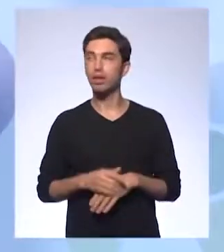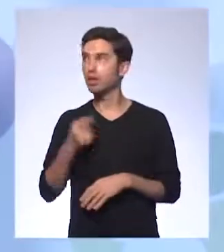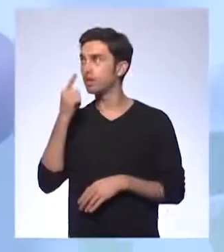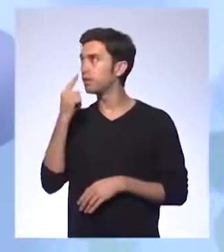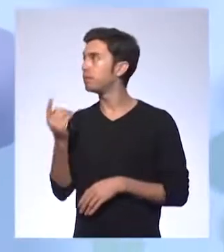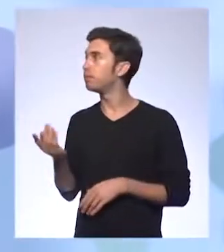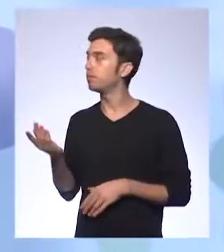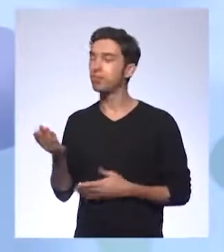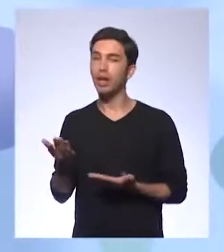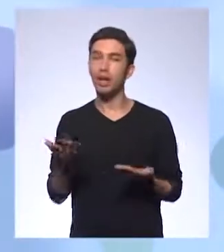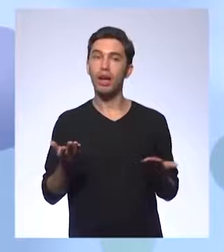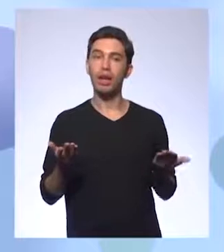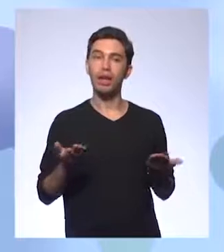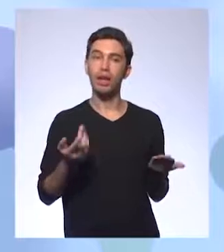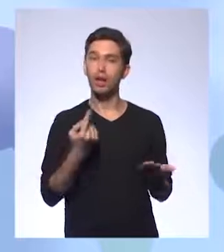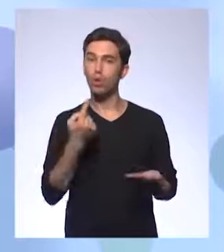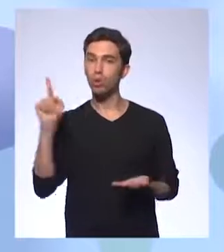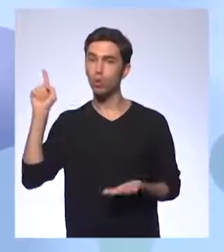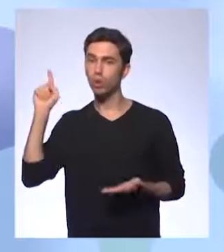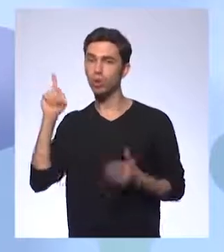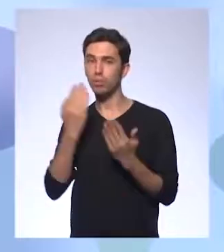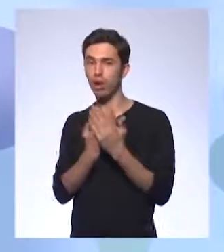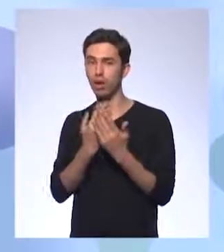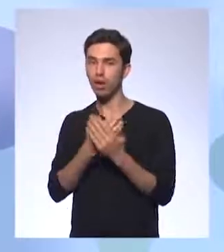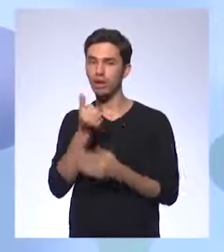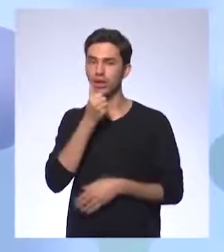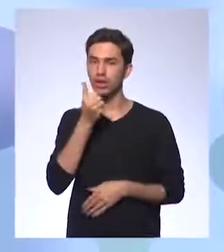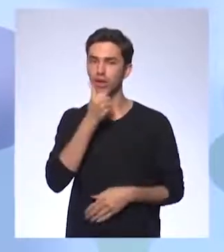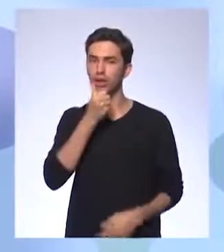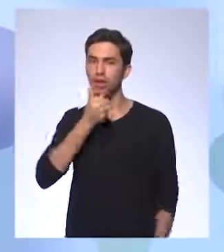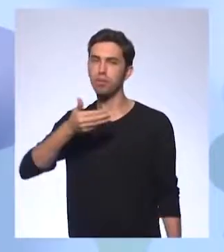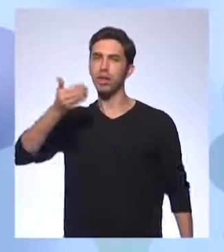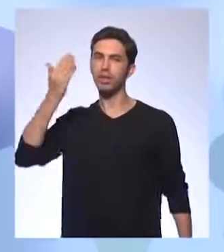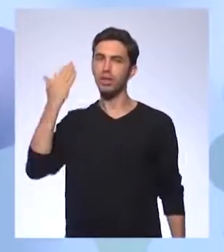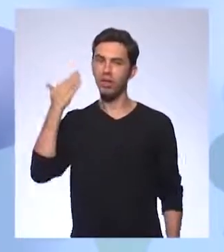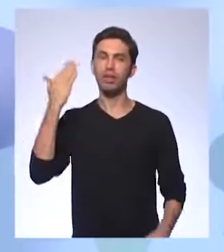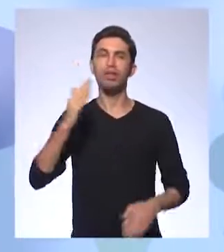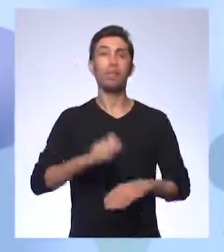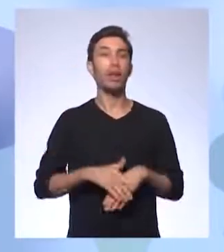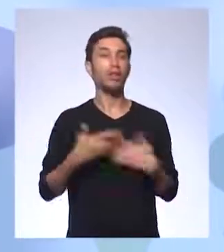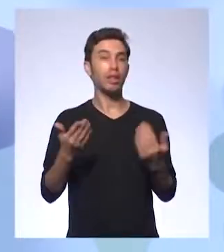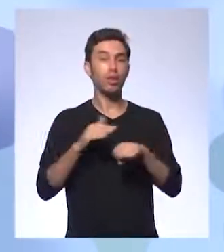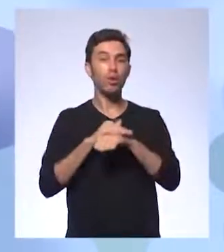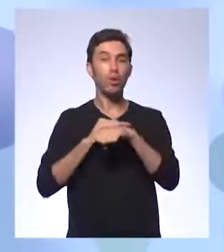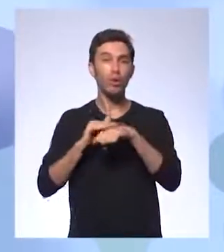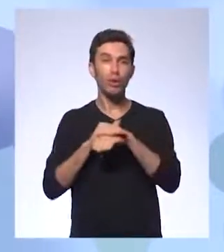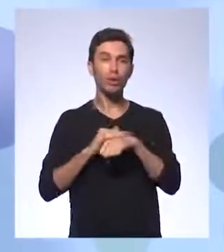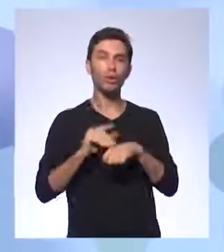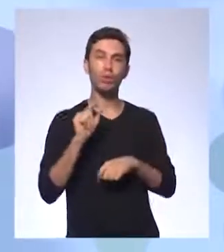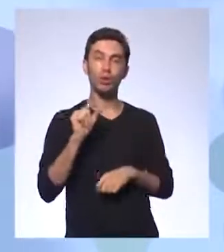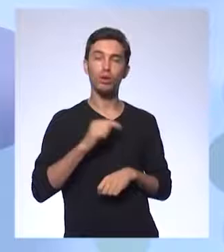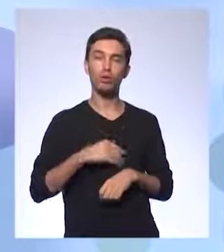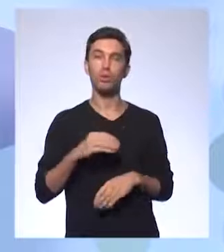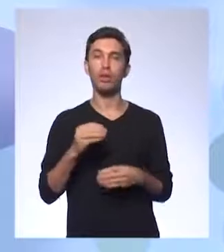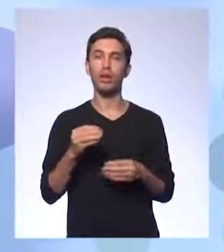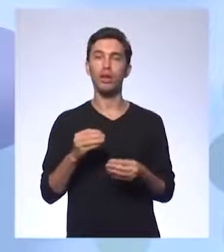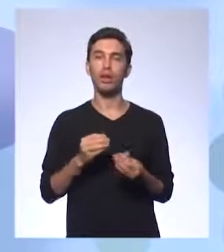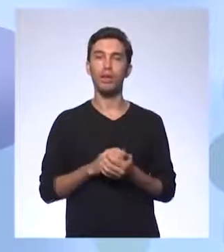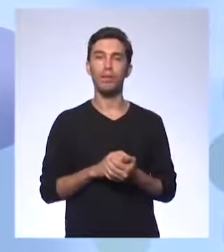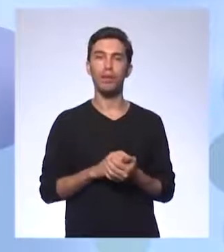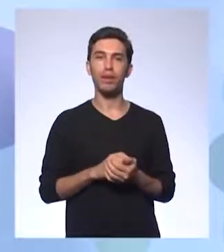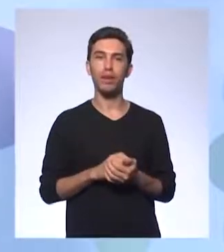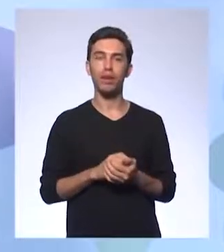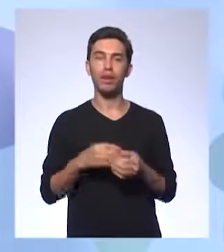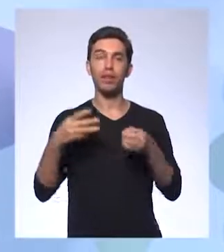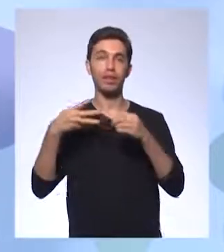né, na última aula, que foi sexta-feira passada, a gente falou um pouquinho sobre as células, lembra? Aí eu